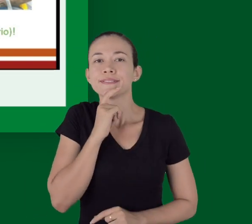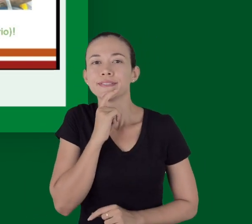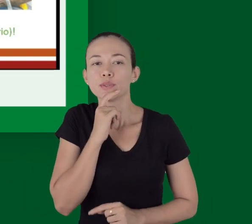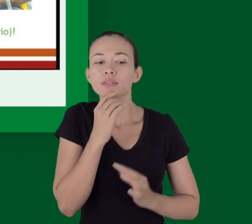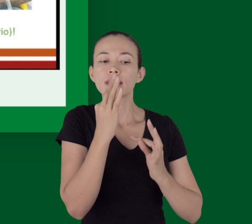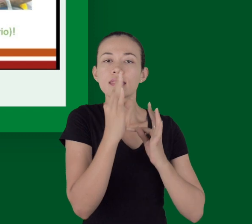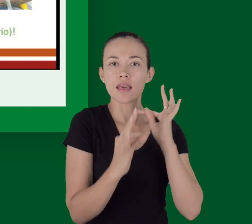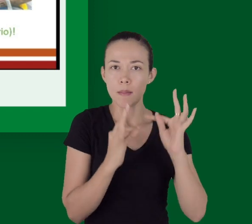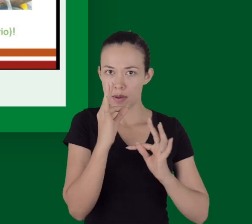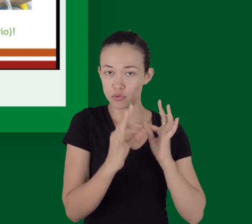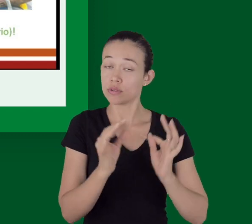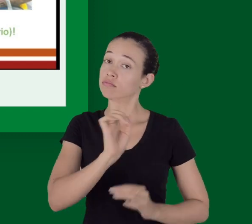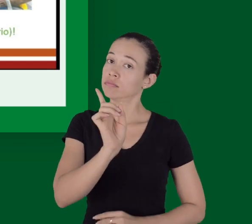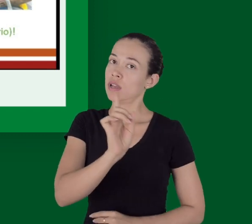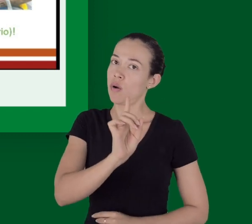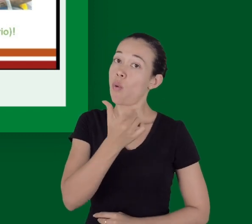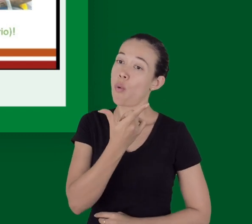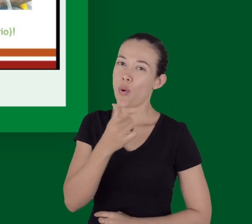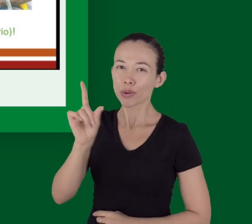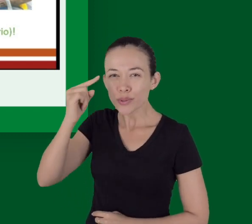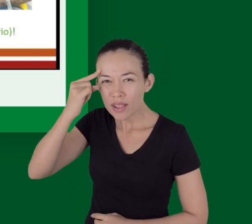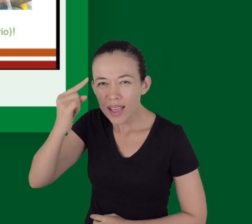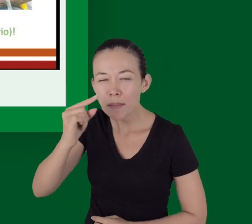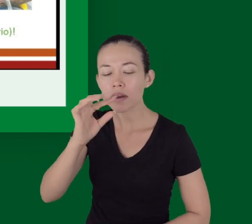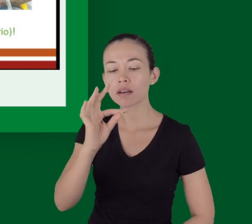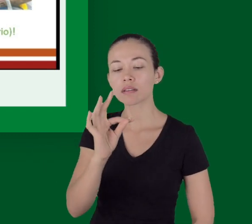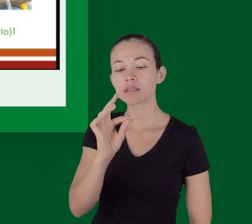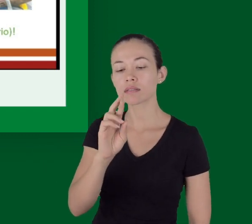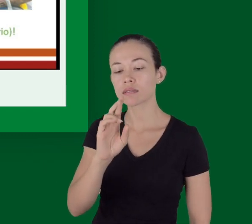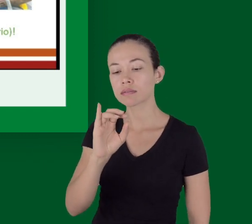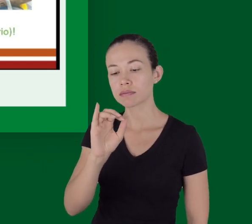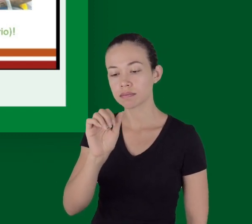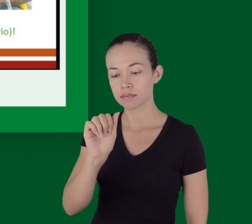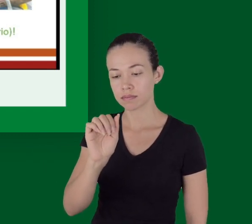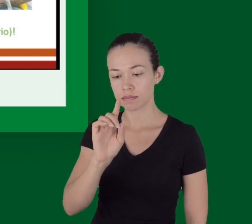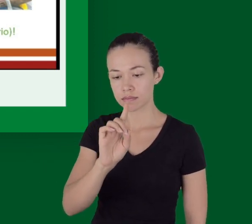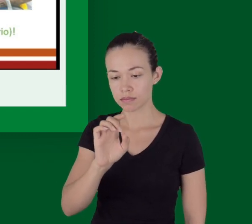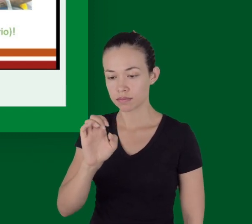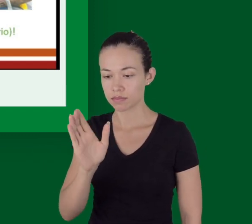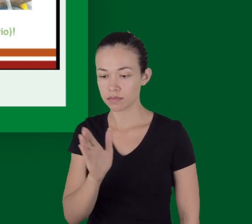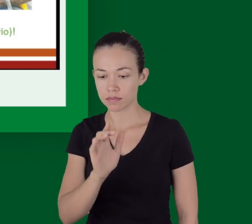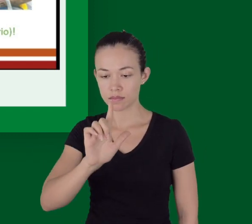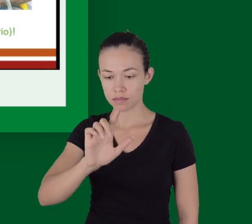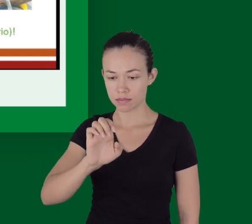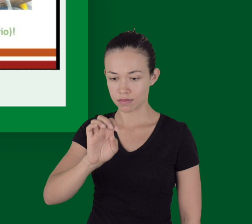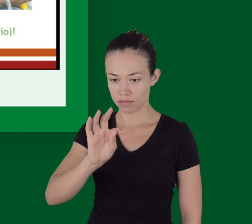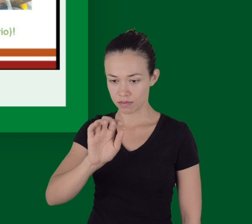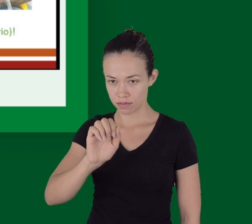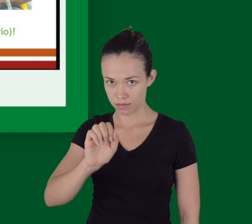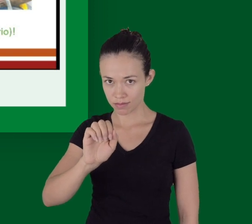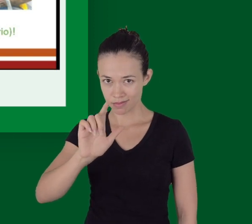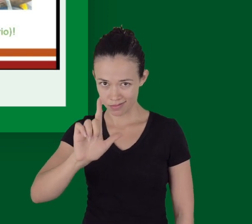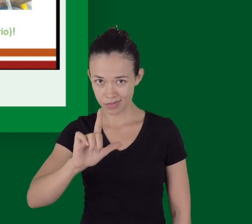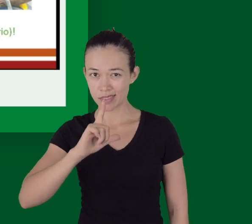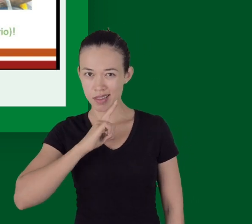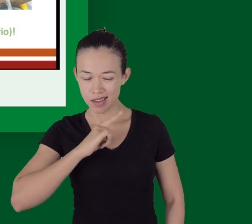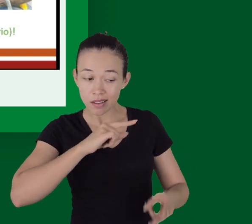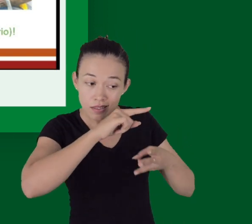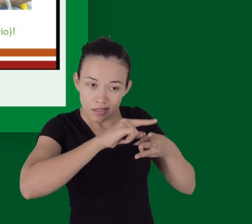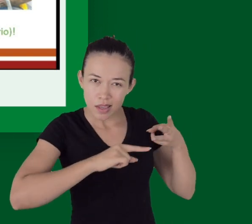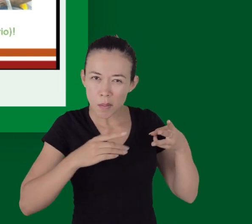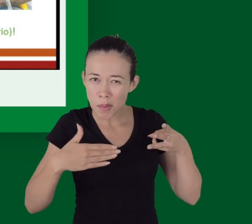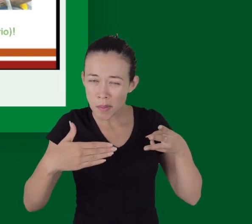gerar hipotermia. E aqui nós não estamos falando de hipotermia terapêutica, exposição, paciente hipotermia, lembra lá da tríade letal, né?